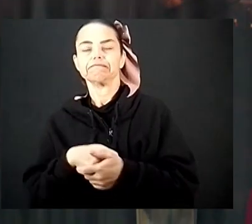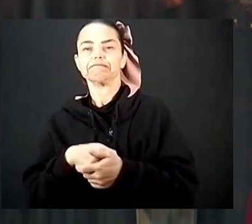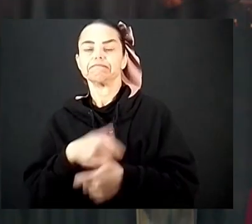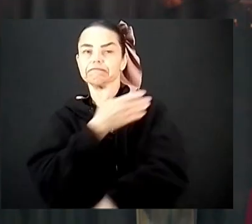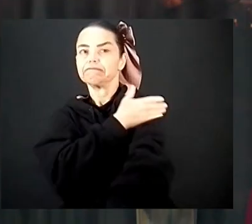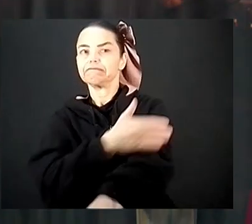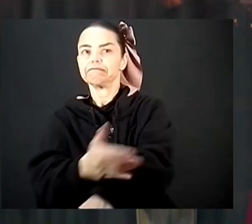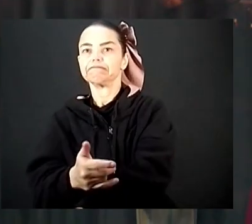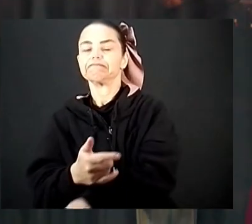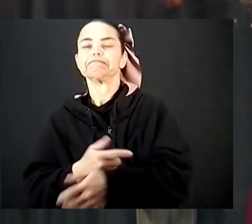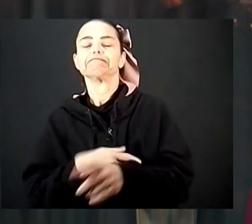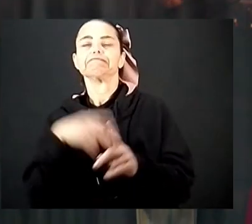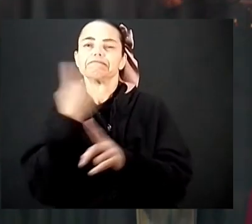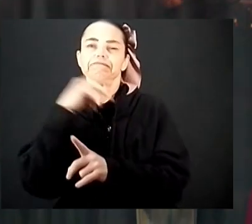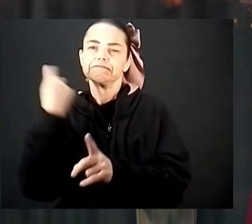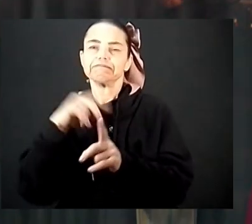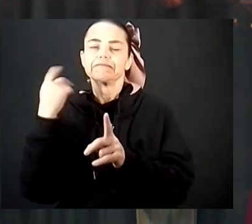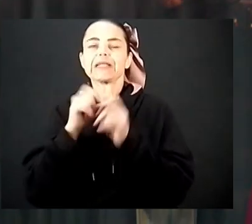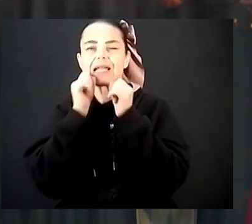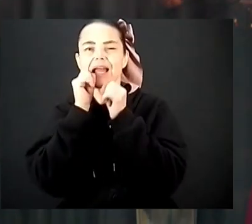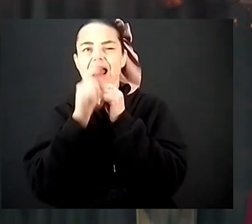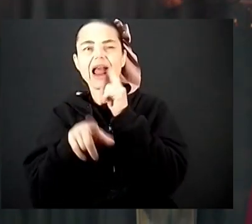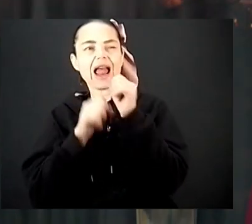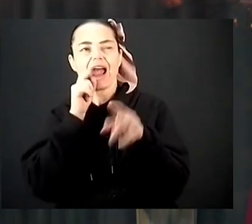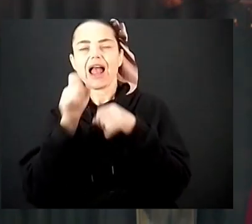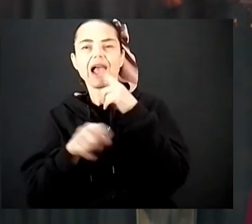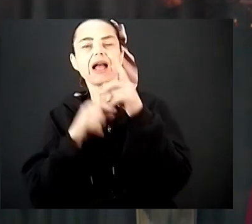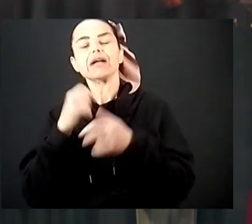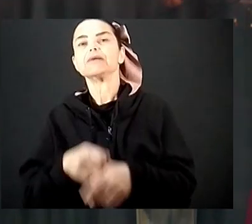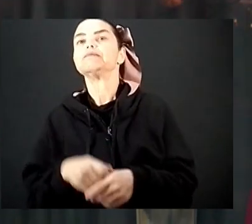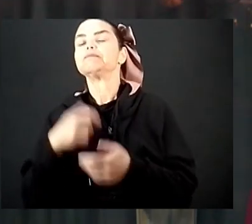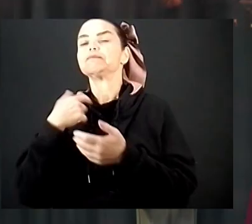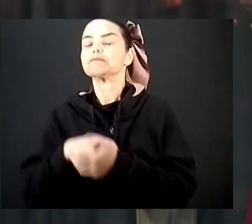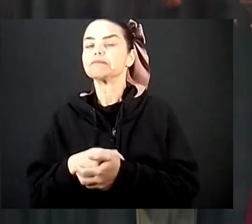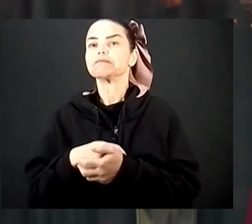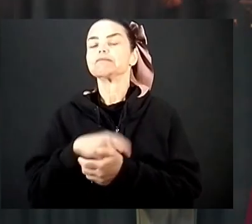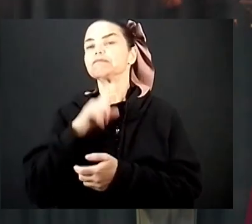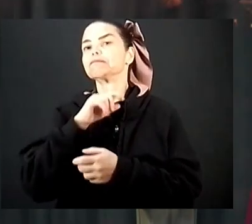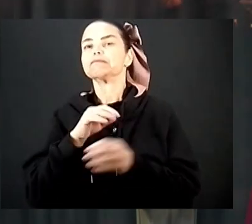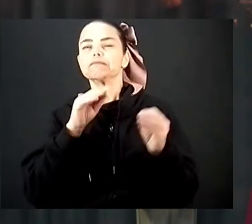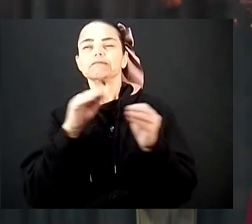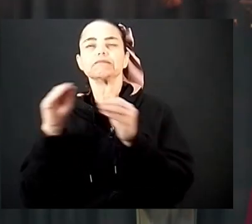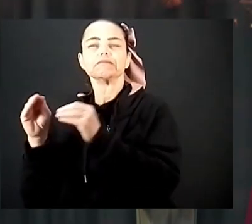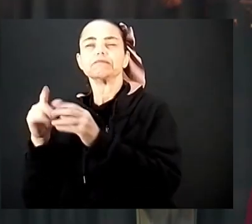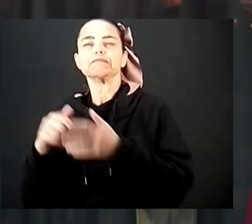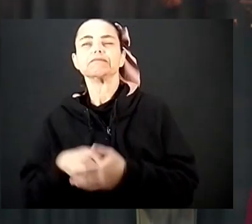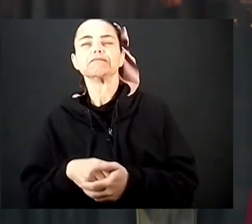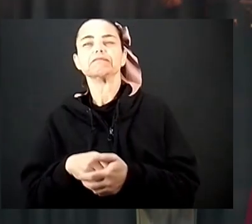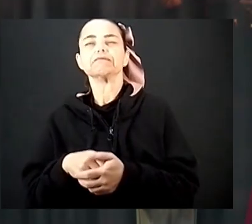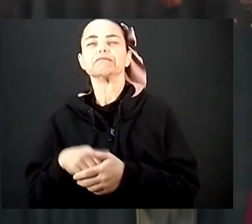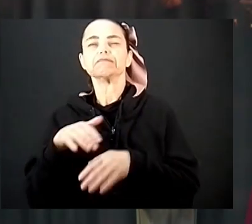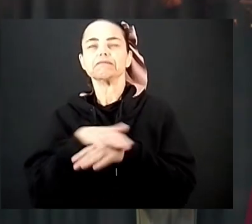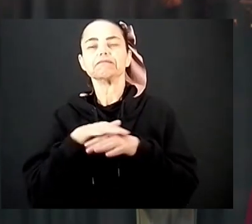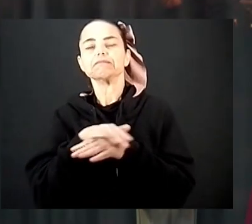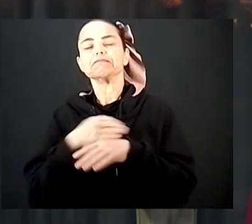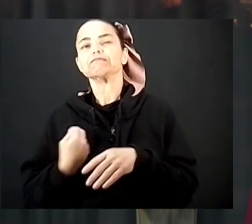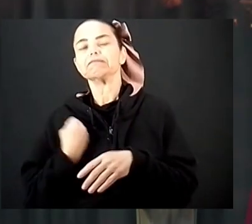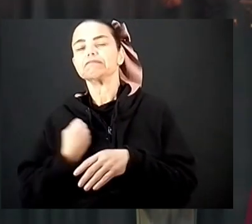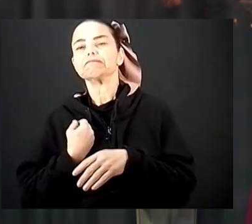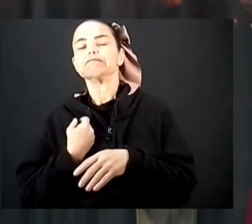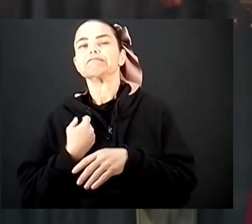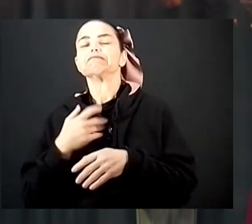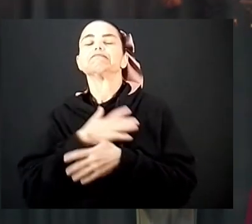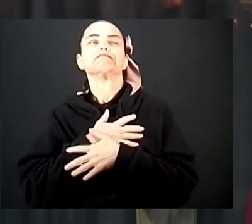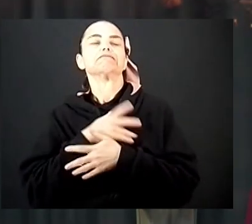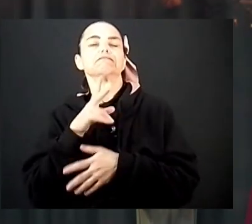maus tratos, com o xingamento. E aí, quando a gente vai para uma outra relação, quando a gente começa a conviver com outras pessoas, que a gente começa, nossa, o que eu